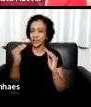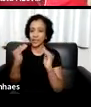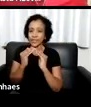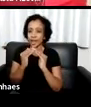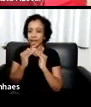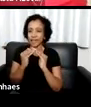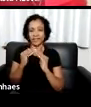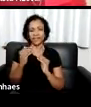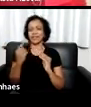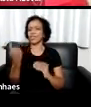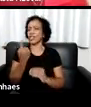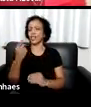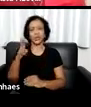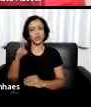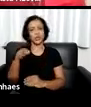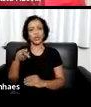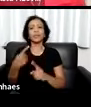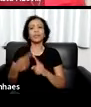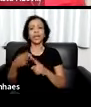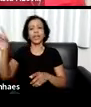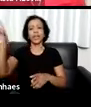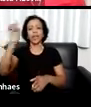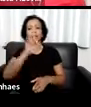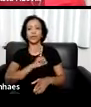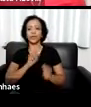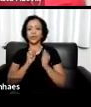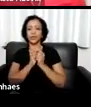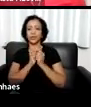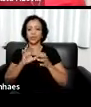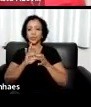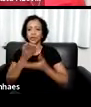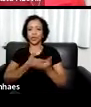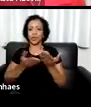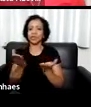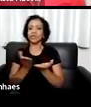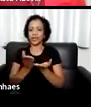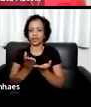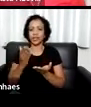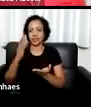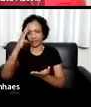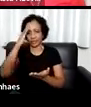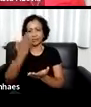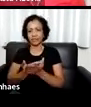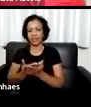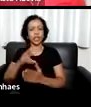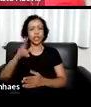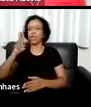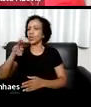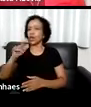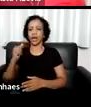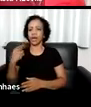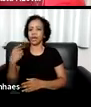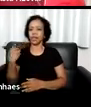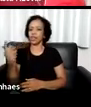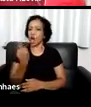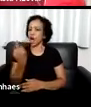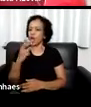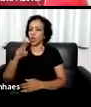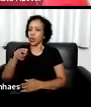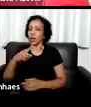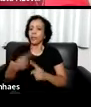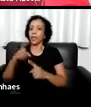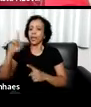nunca, eu tenho dito que esta frase serve muito bem para nós, os cristãos. Nunca estamos sozinhos, porque Deus está conosco. É